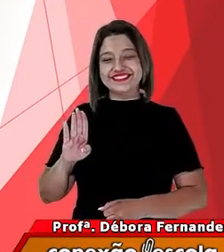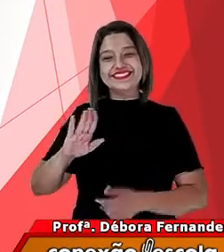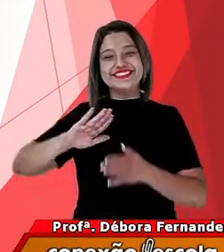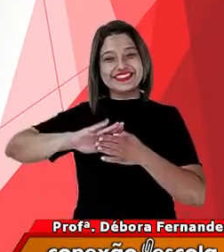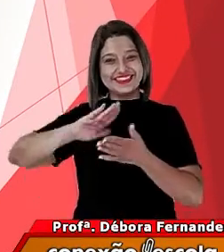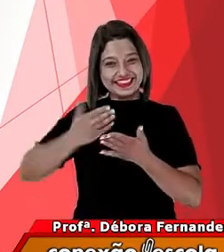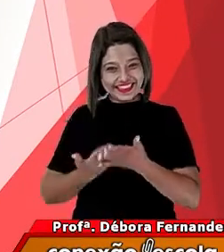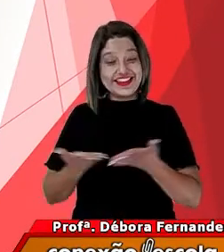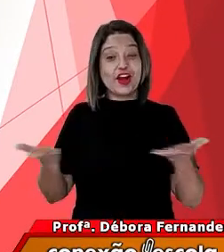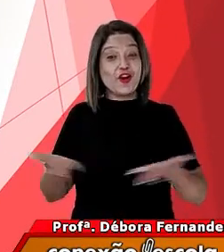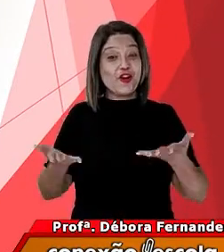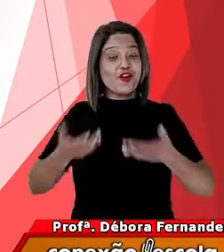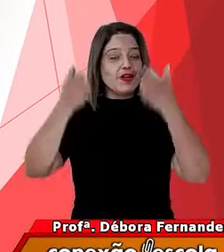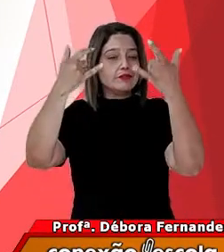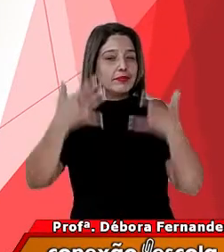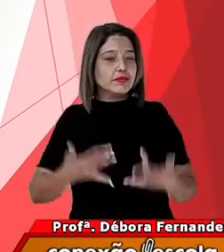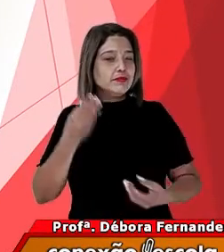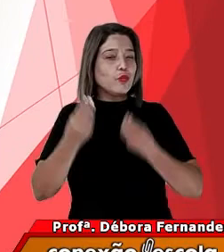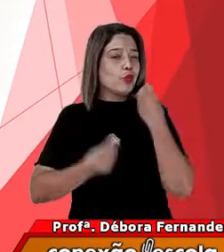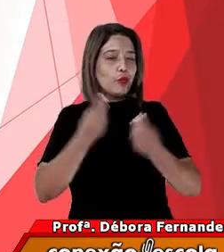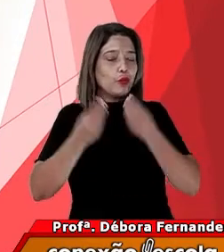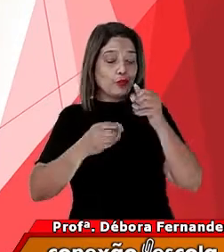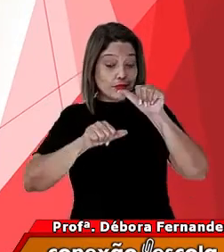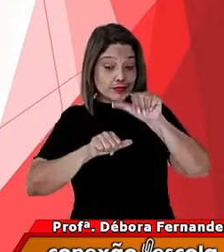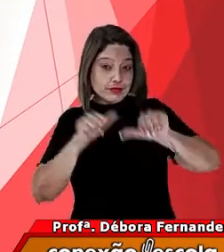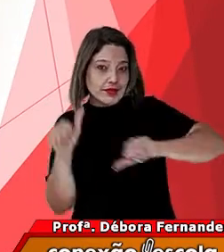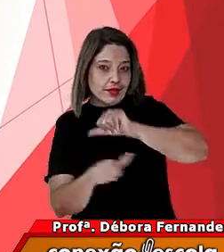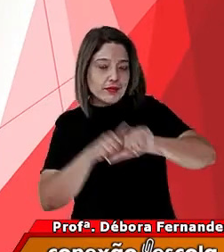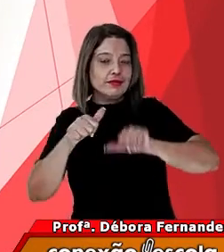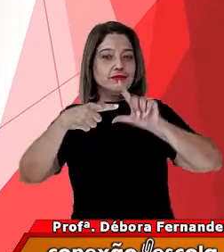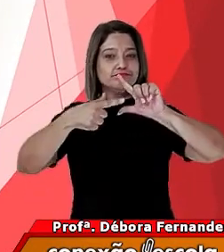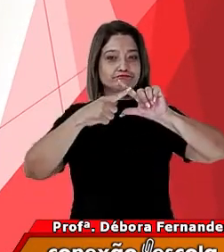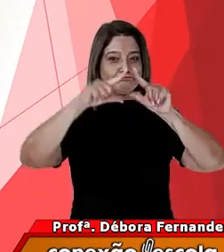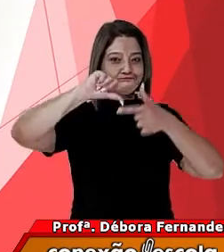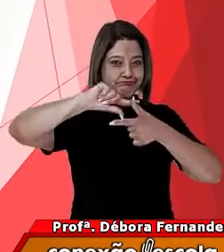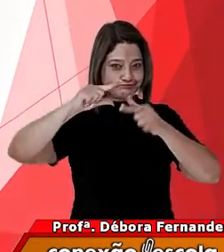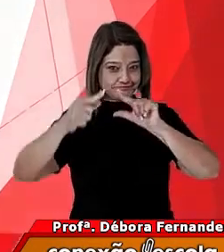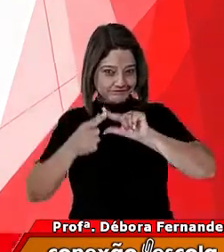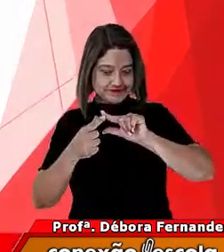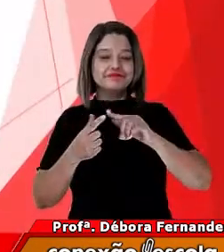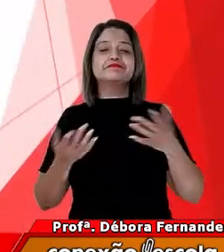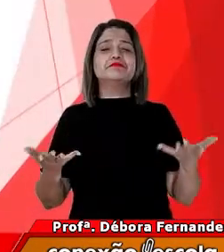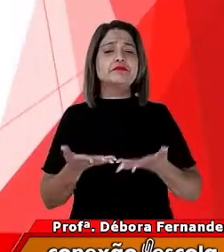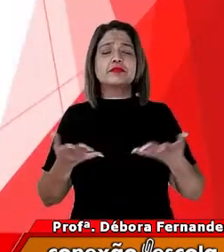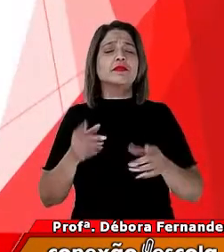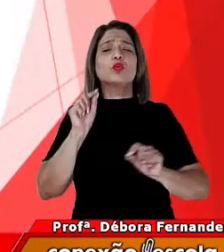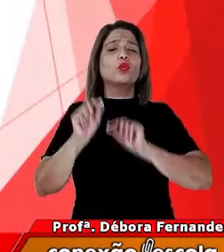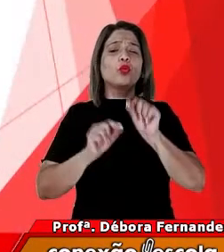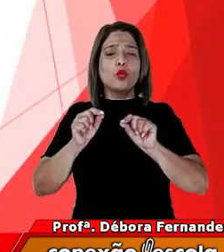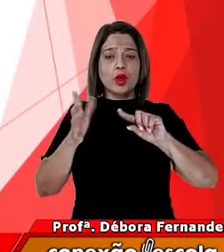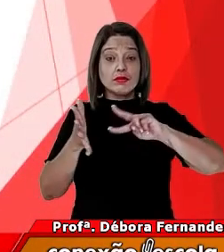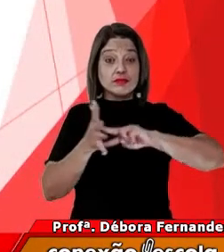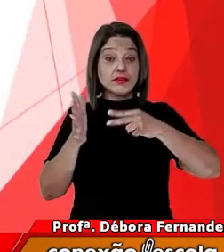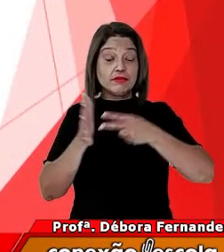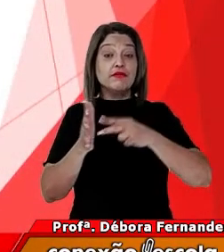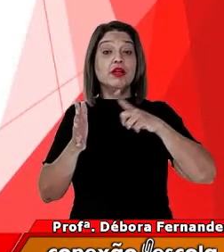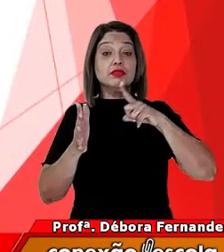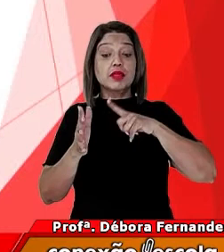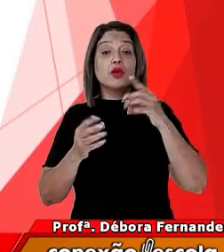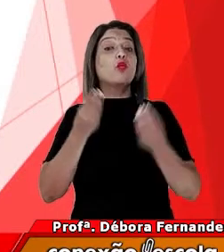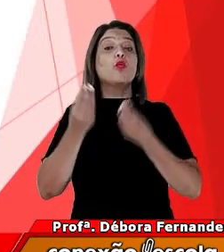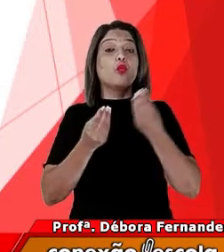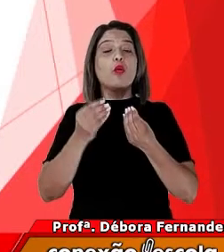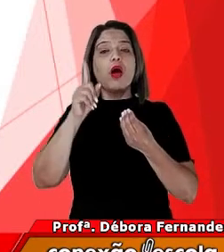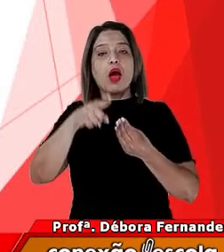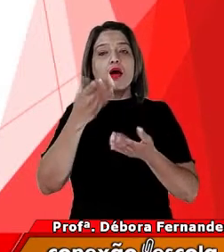vamos falar sobre transformações geométricas. E dentro de transformações geométricas, nós vamos ter o